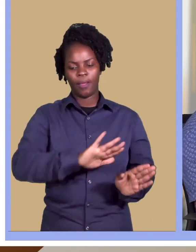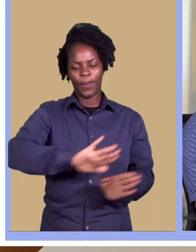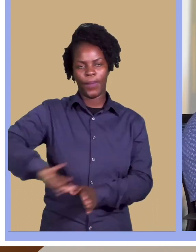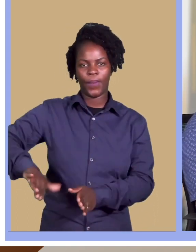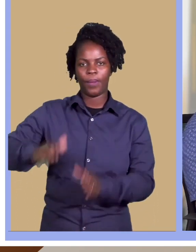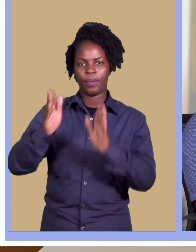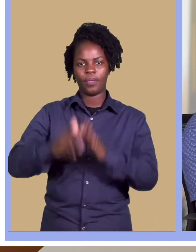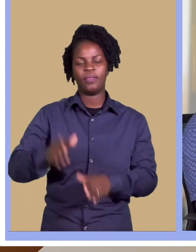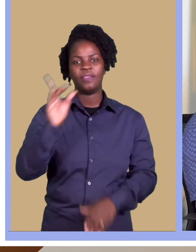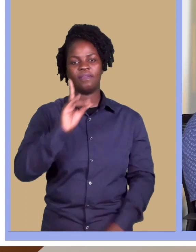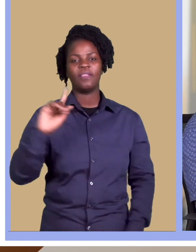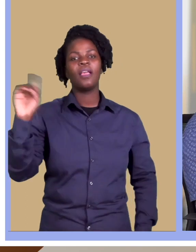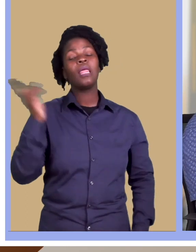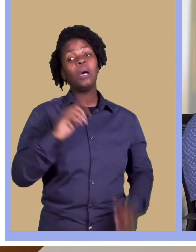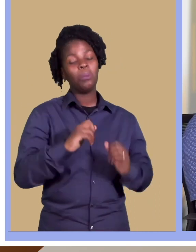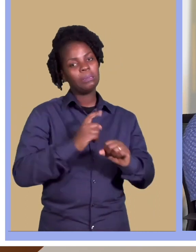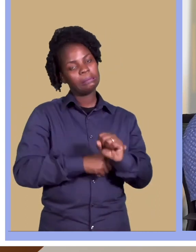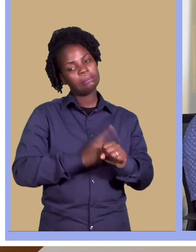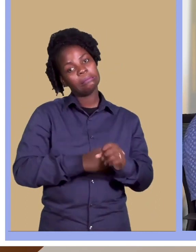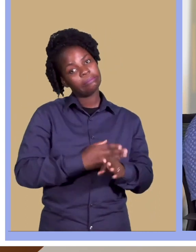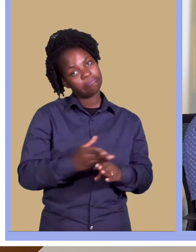vai levar recursos também. Mas nós esperamos que